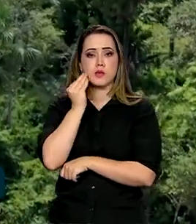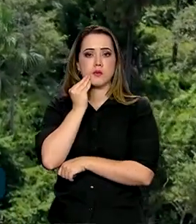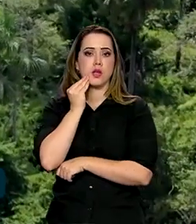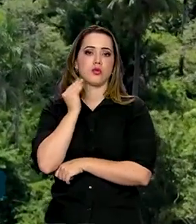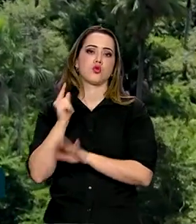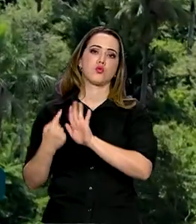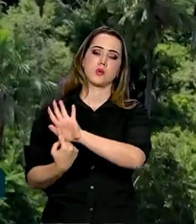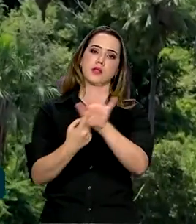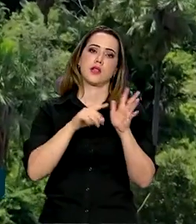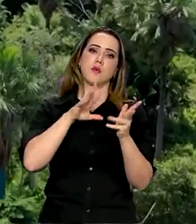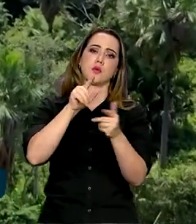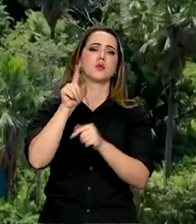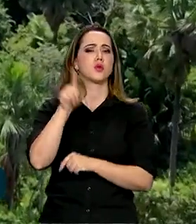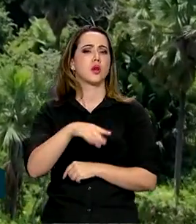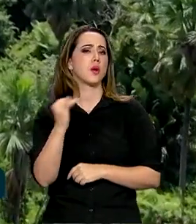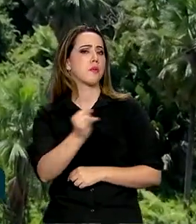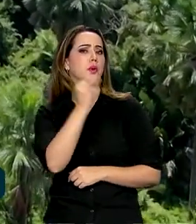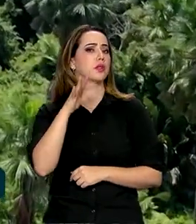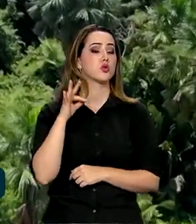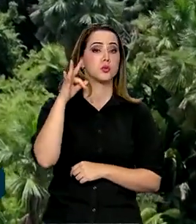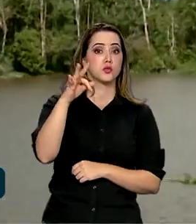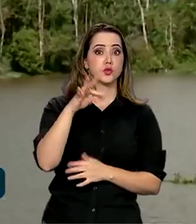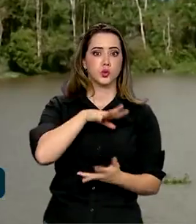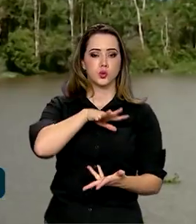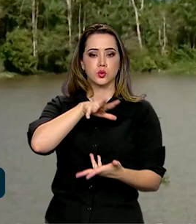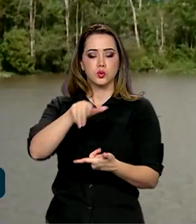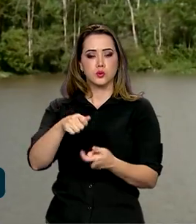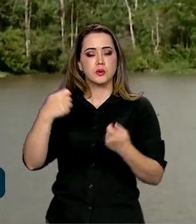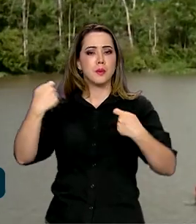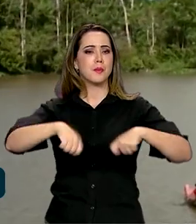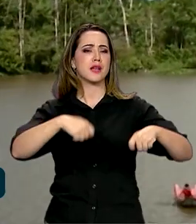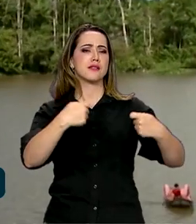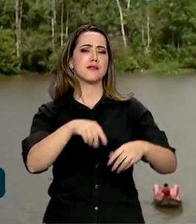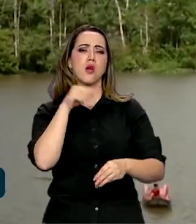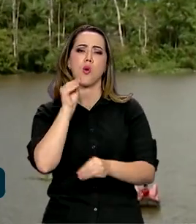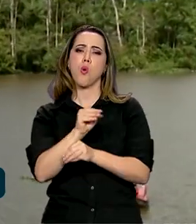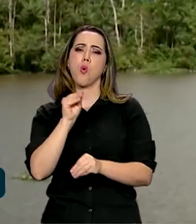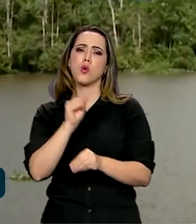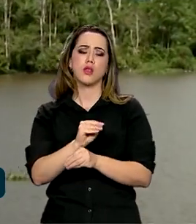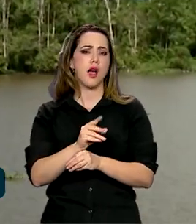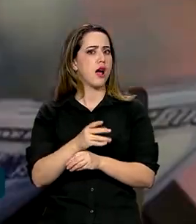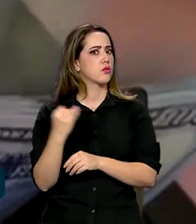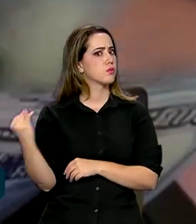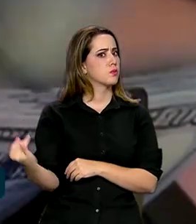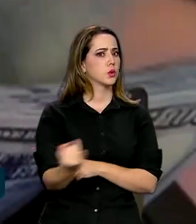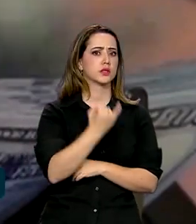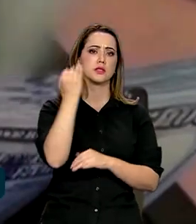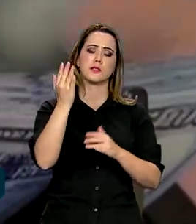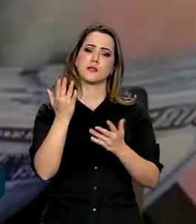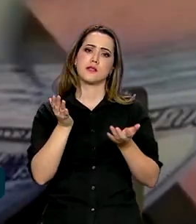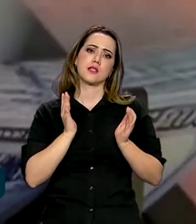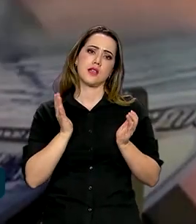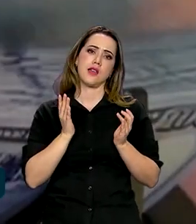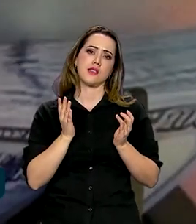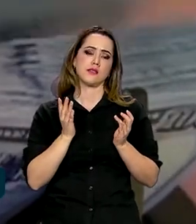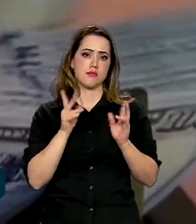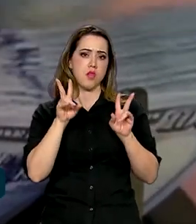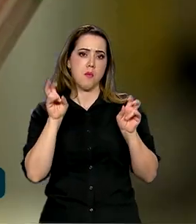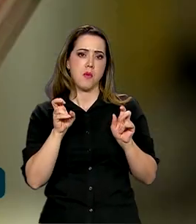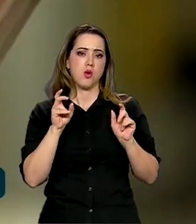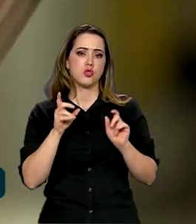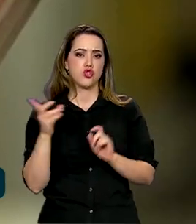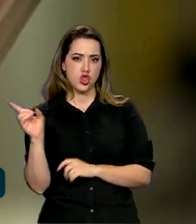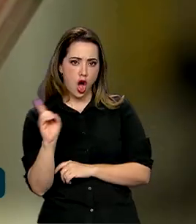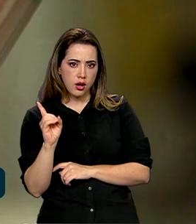mundo que o que é tão importante para o futuro do planeta tem que ser tratado como algo de valor, em dólar de preferência.